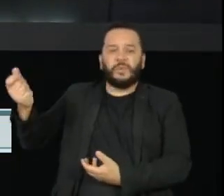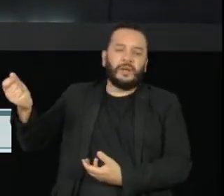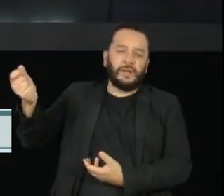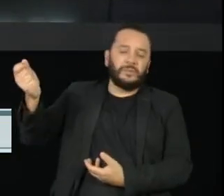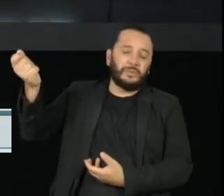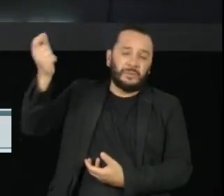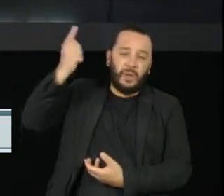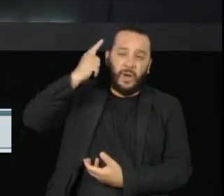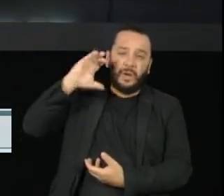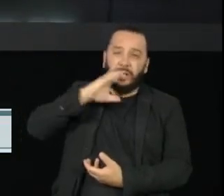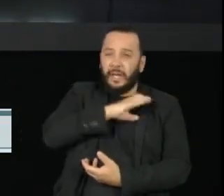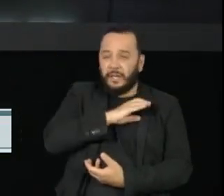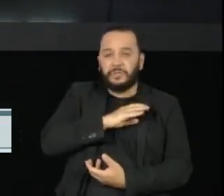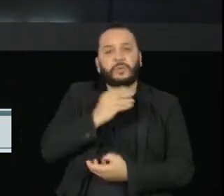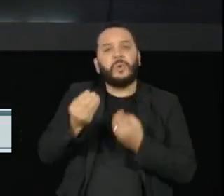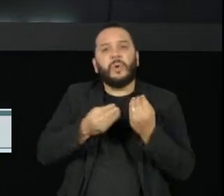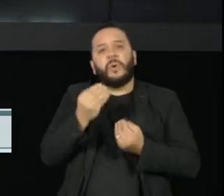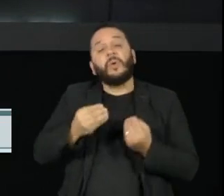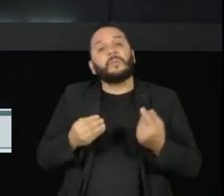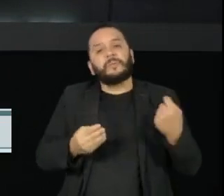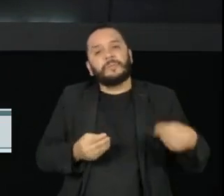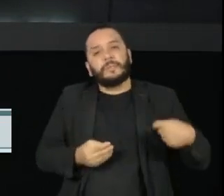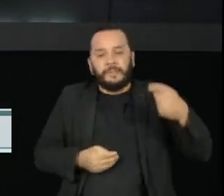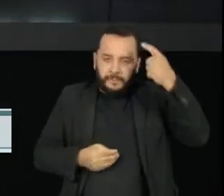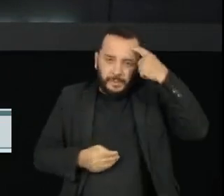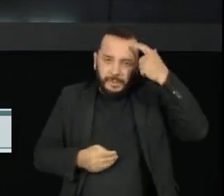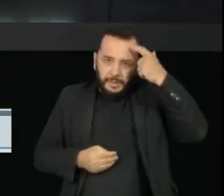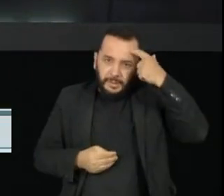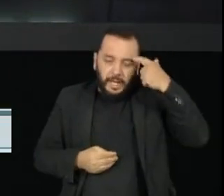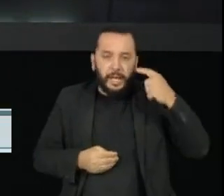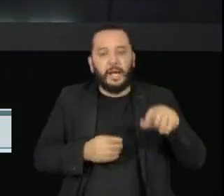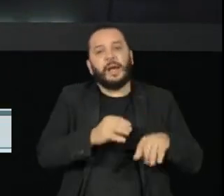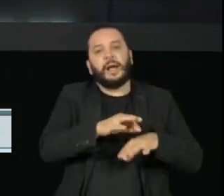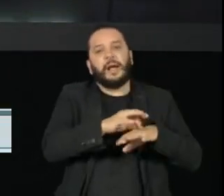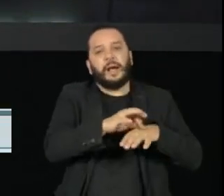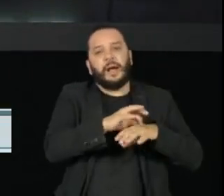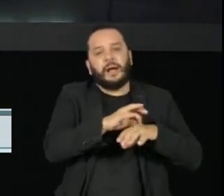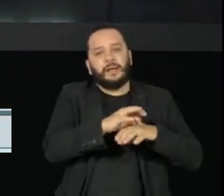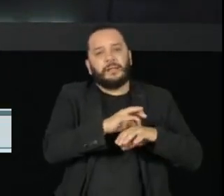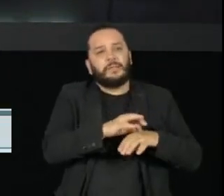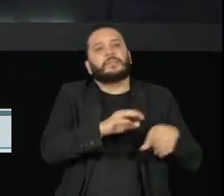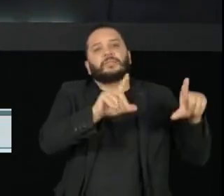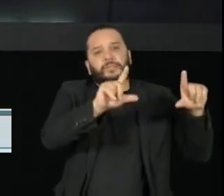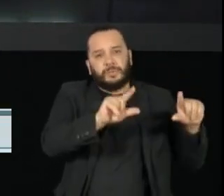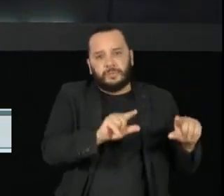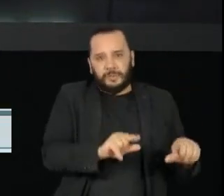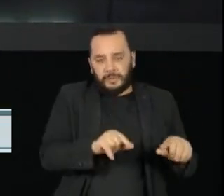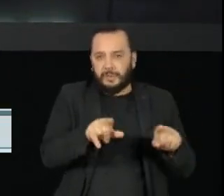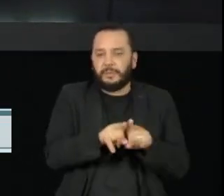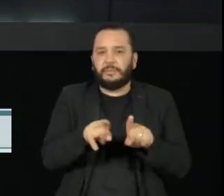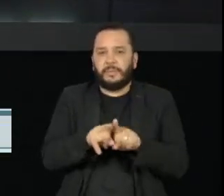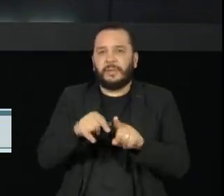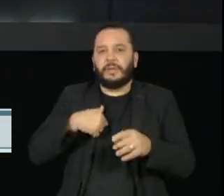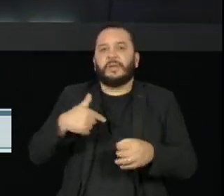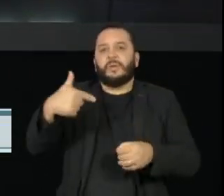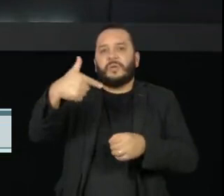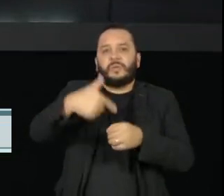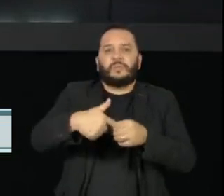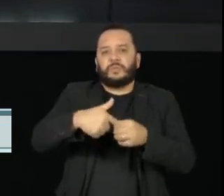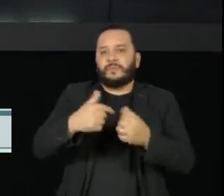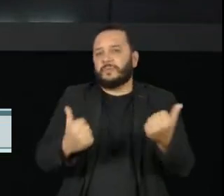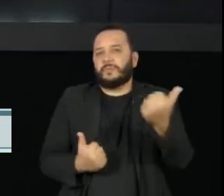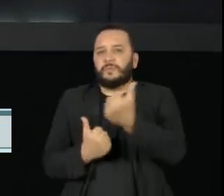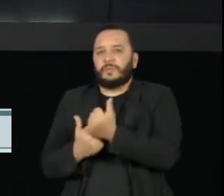carne repensar o uso de carros de grande cilindrada trocar o combustível pelo etanol Ou andar de bicicleta